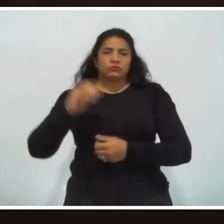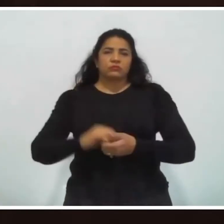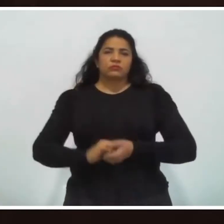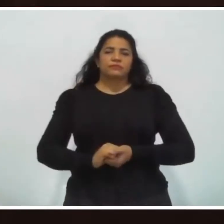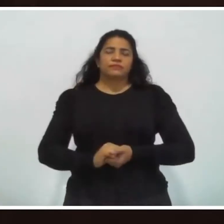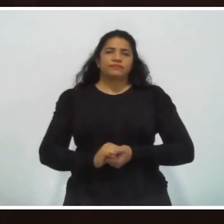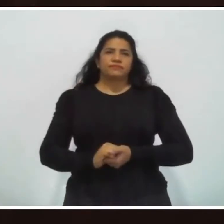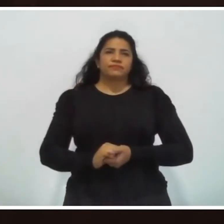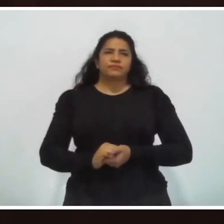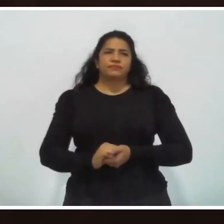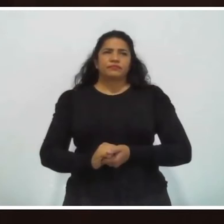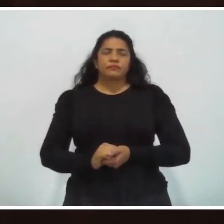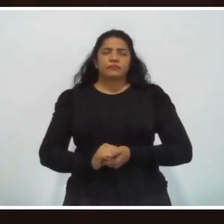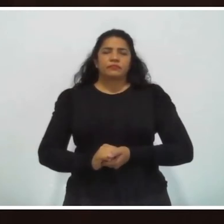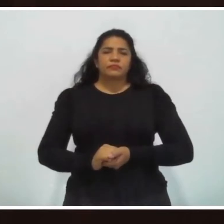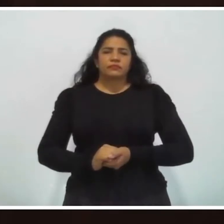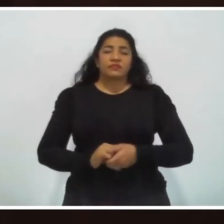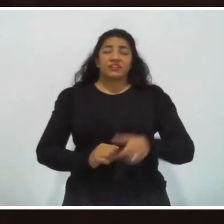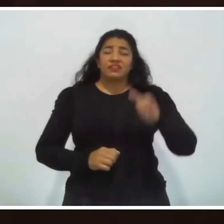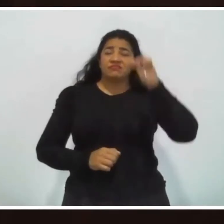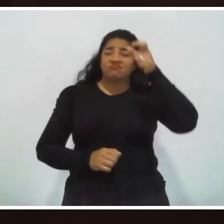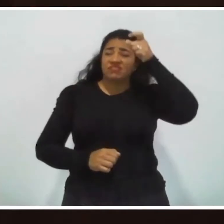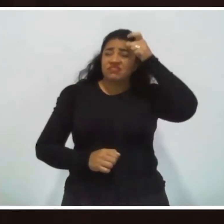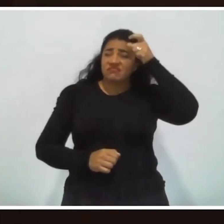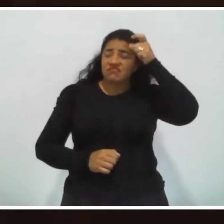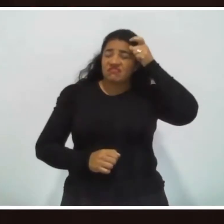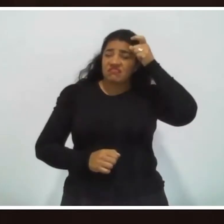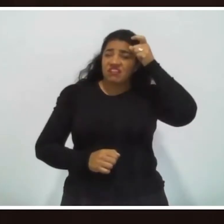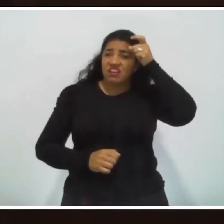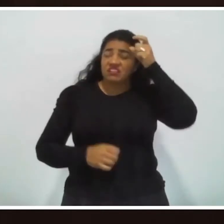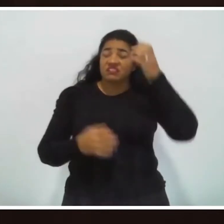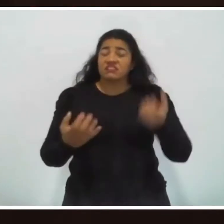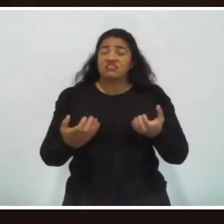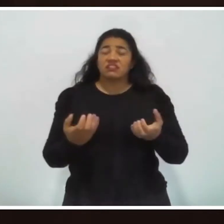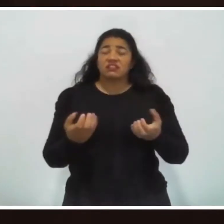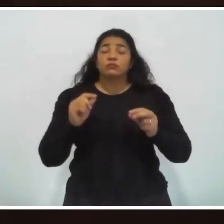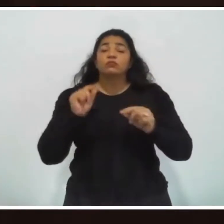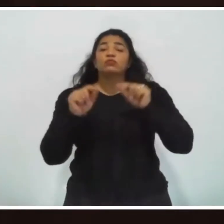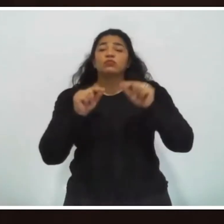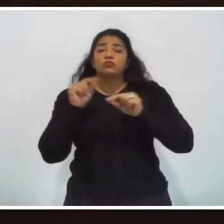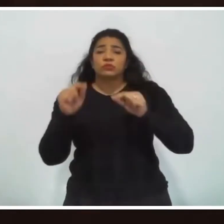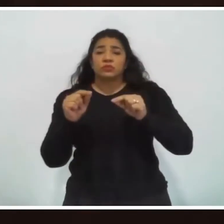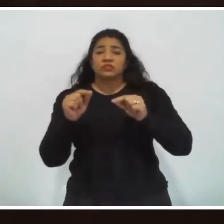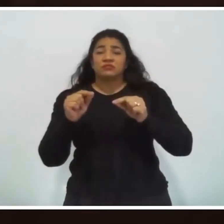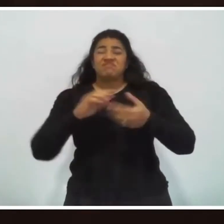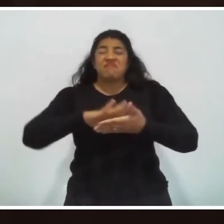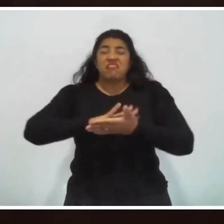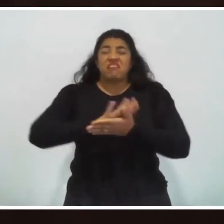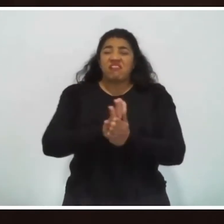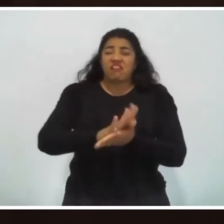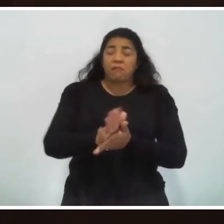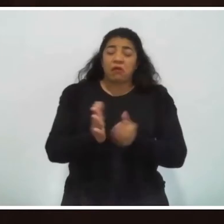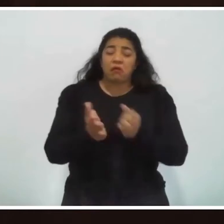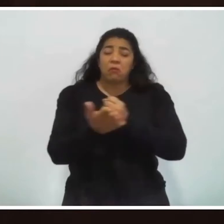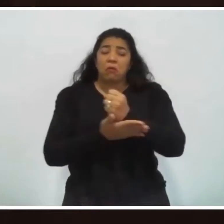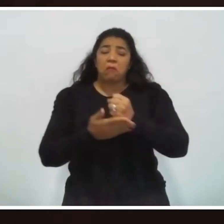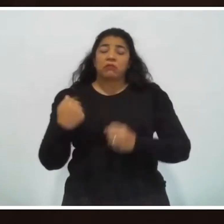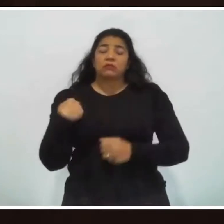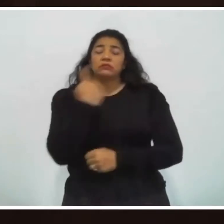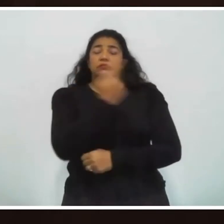Satanás quer tirar nossa base da fé. Capítulo 20 de João, versículo